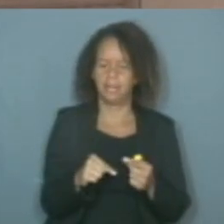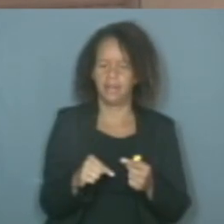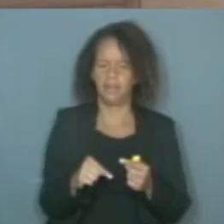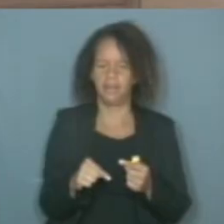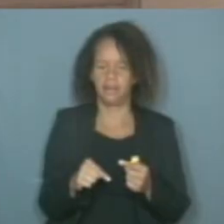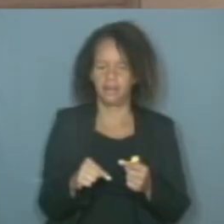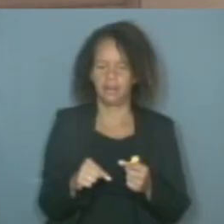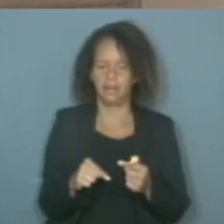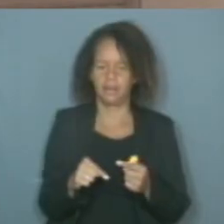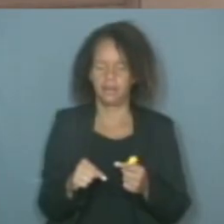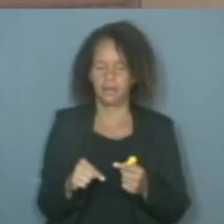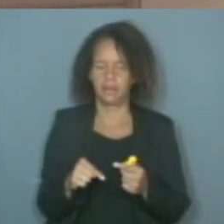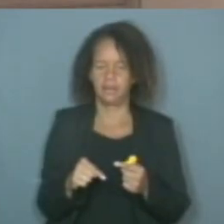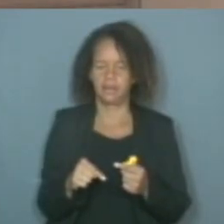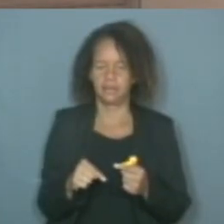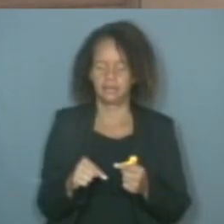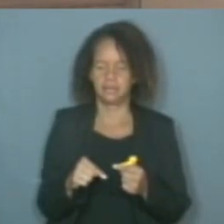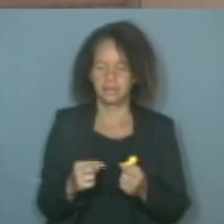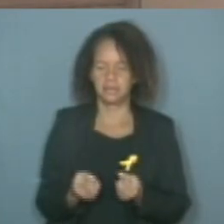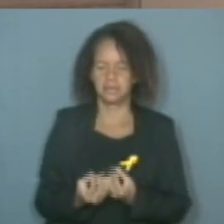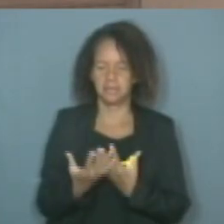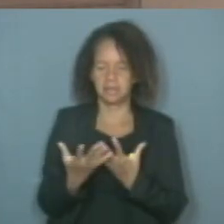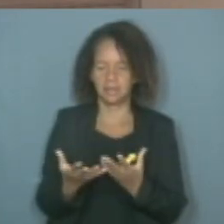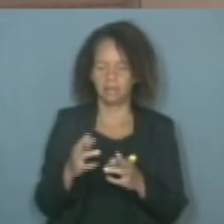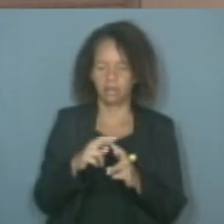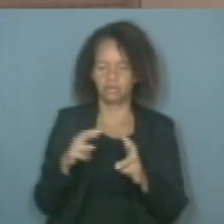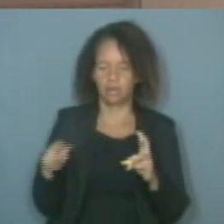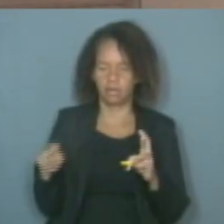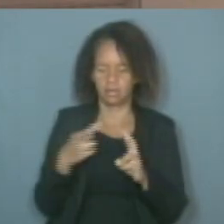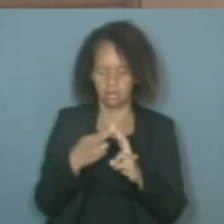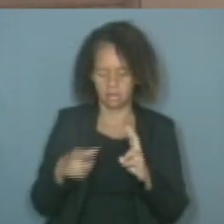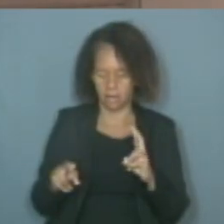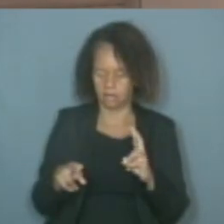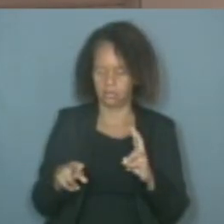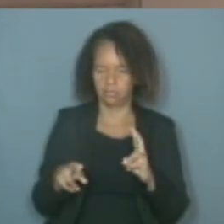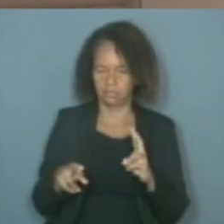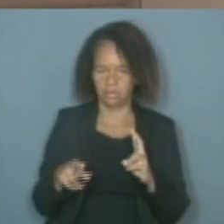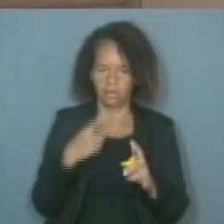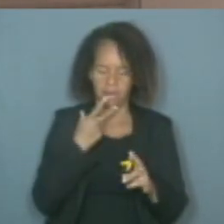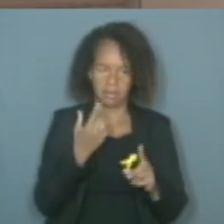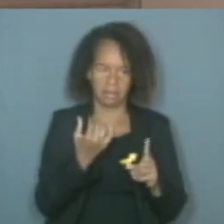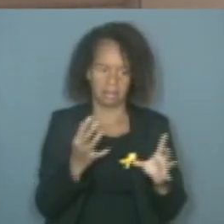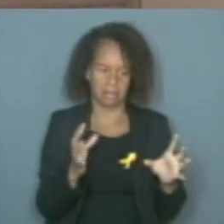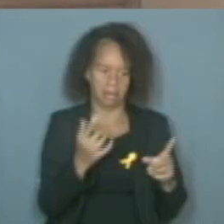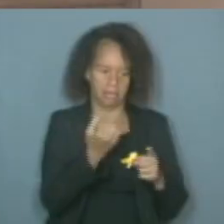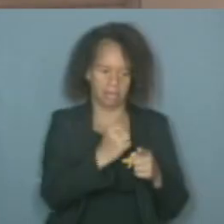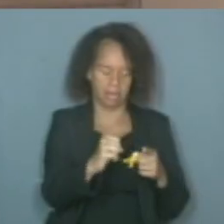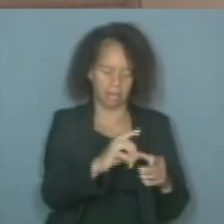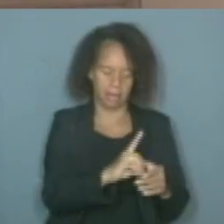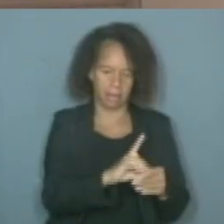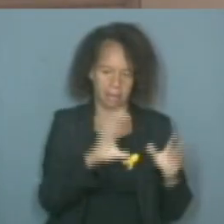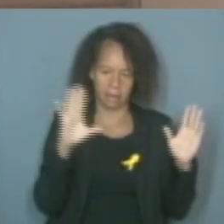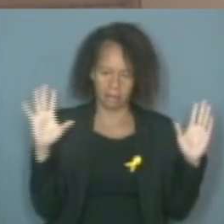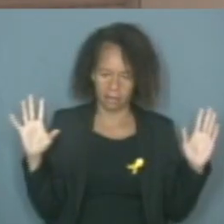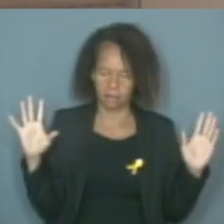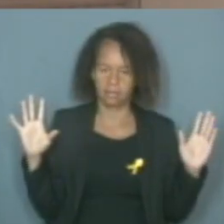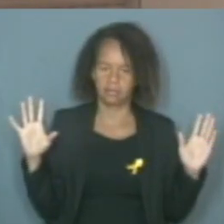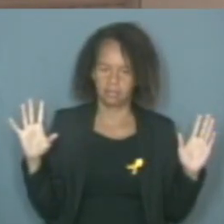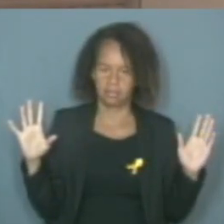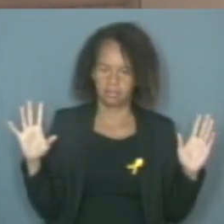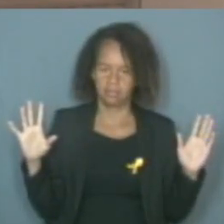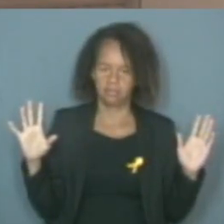proibir a expressão religiosa. Os ditos defensores da liberdade